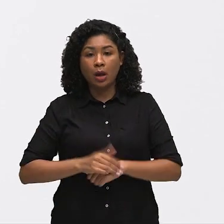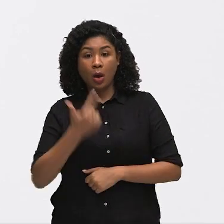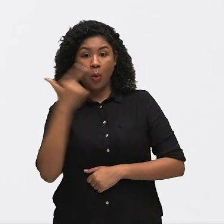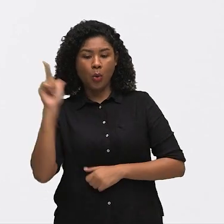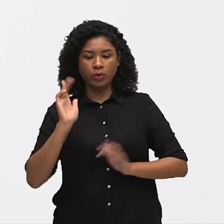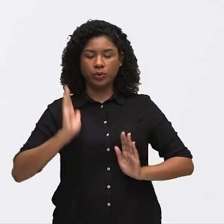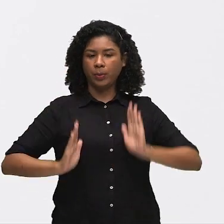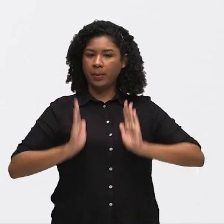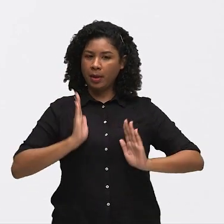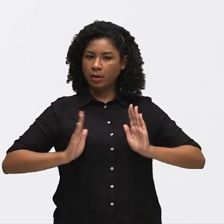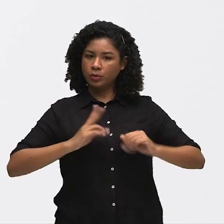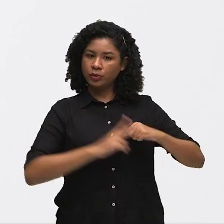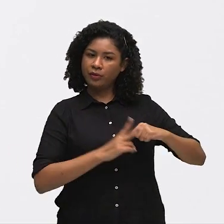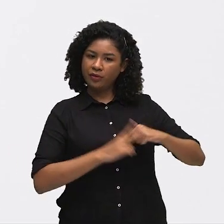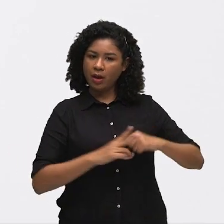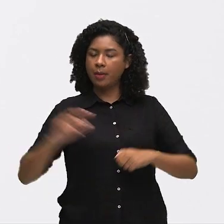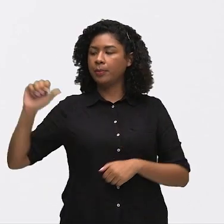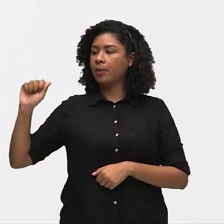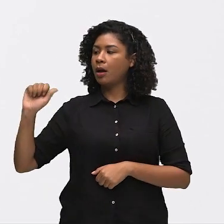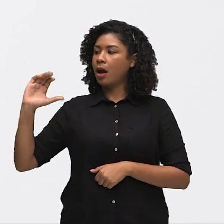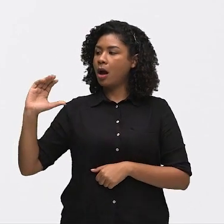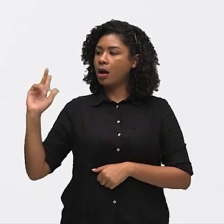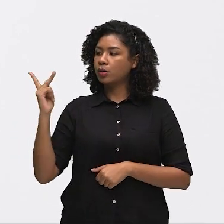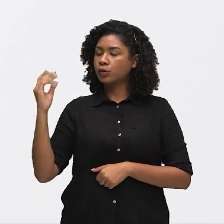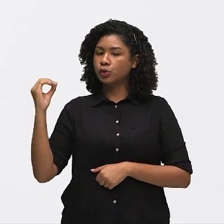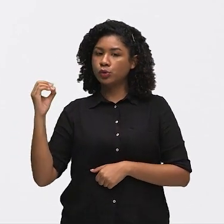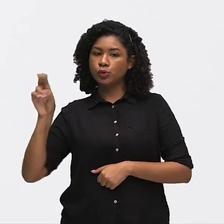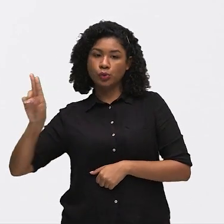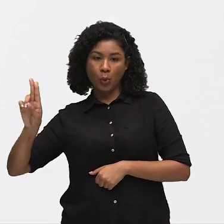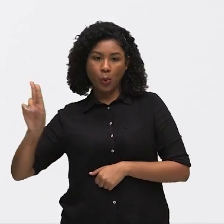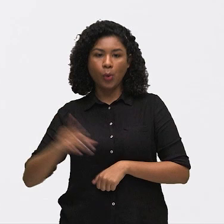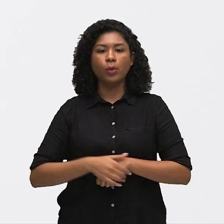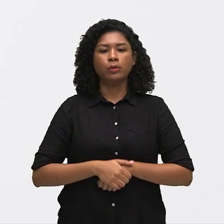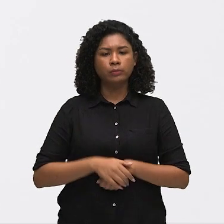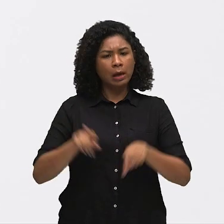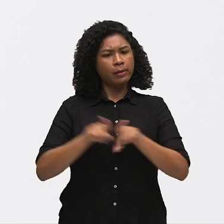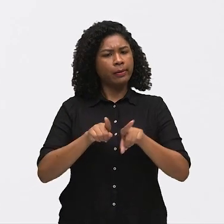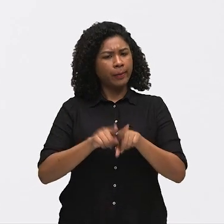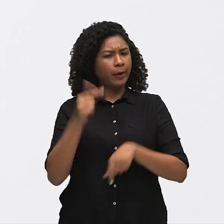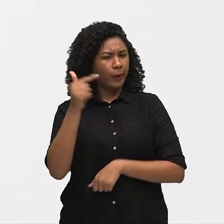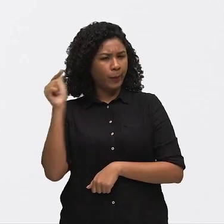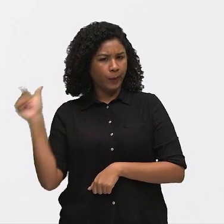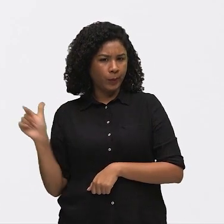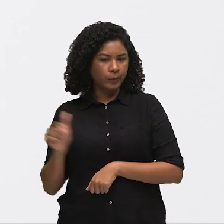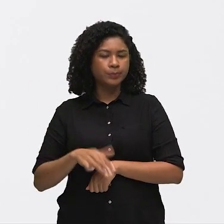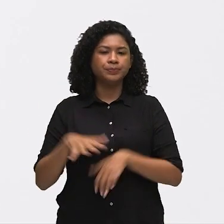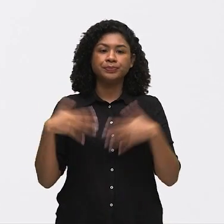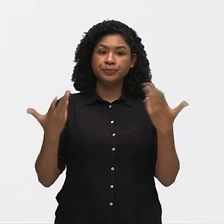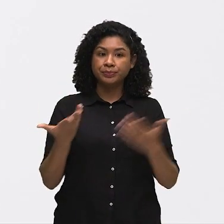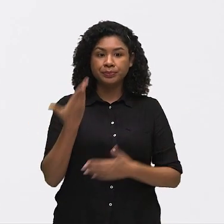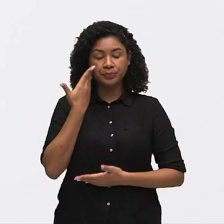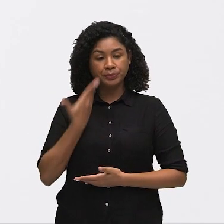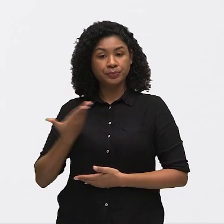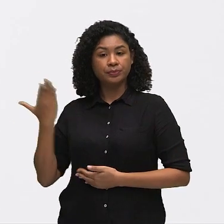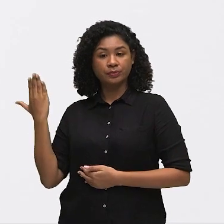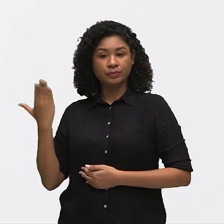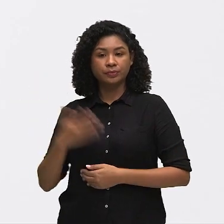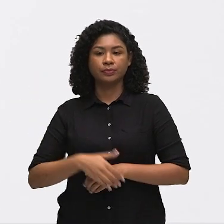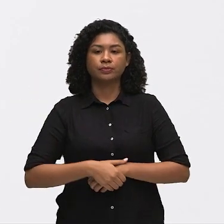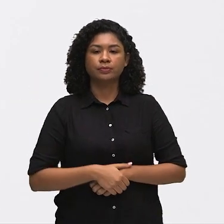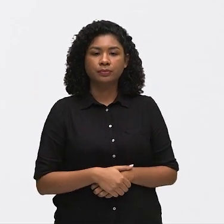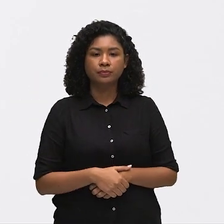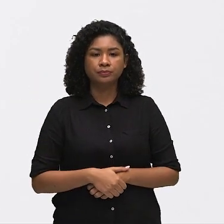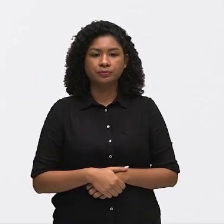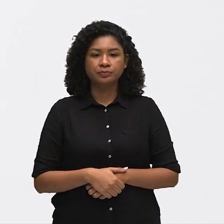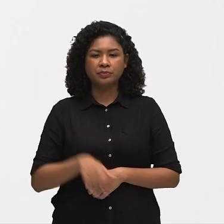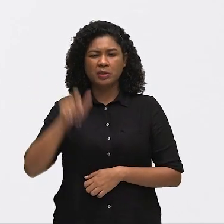o passado. Achou, tão engraçado, né? E assim por diante. Então, olha só, a gente viu que era,